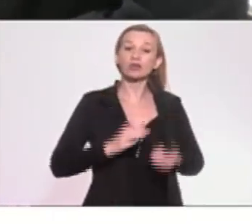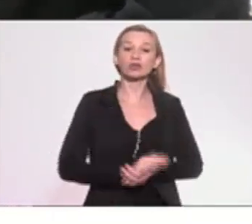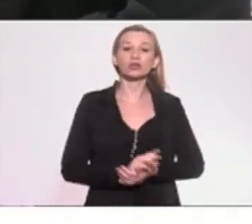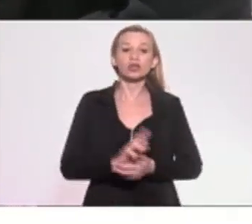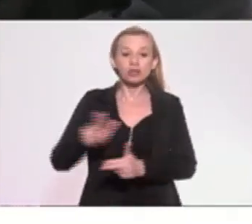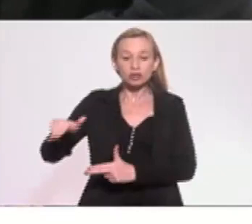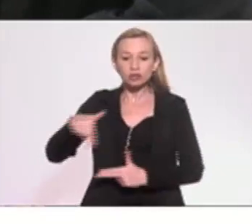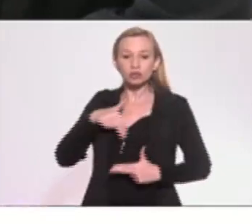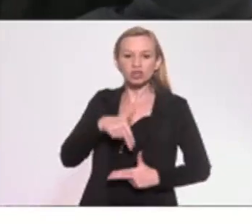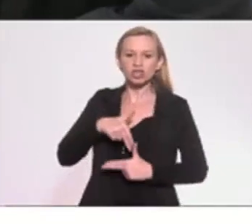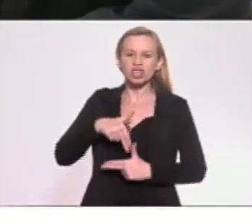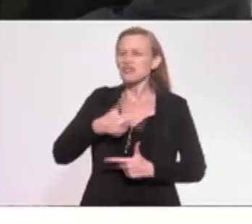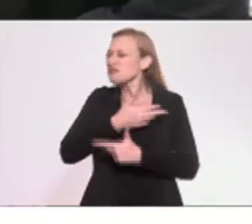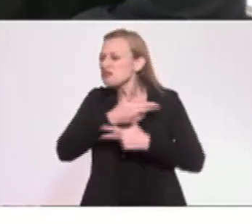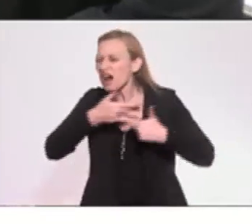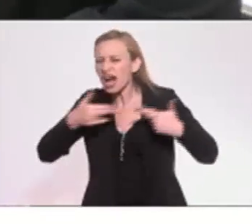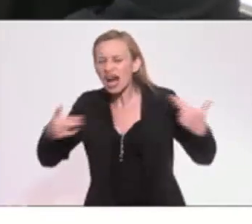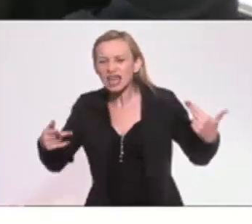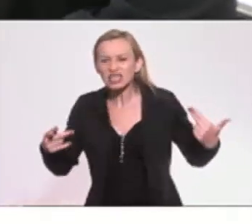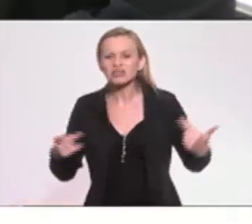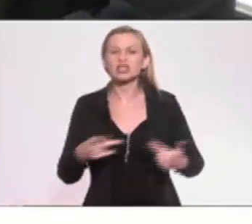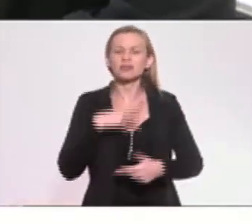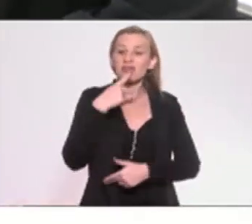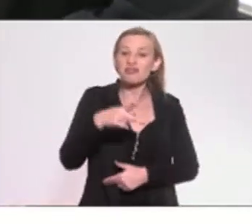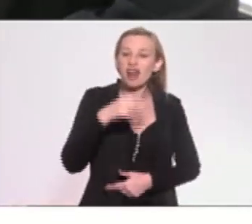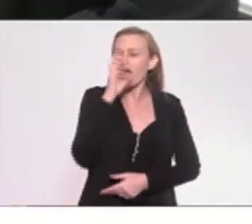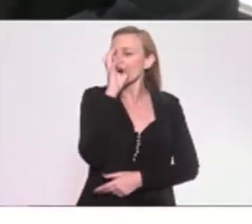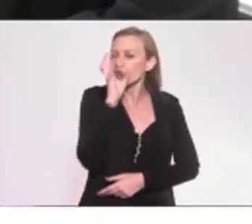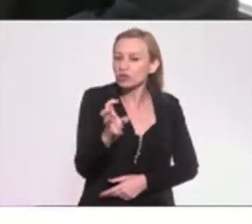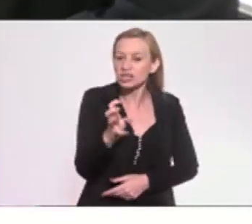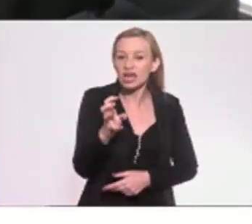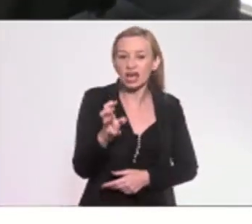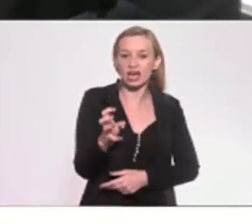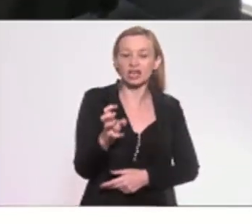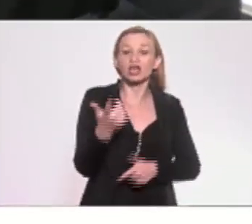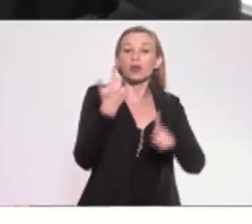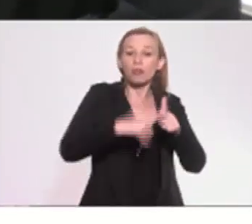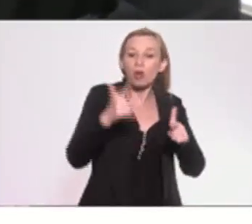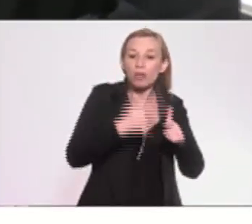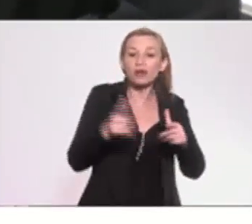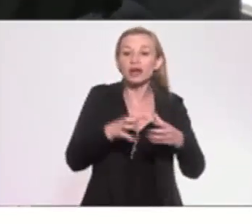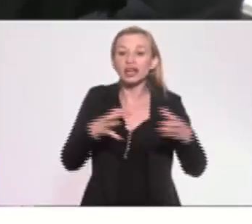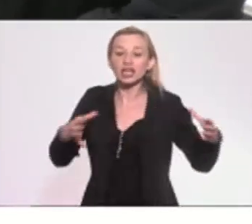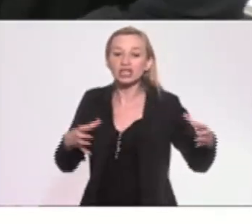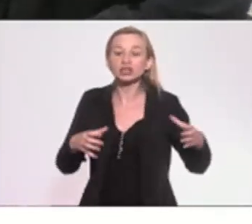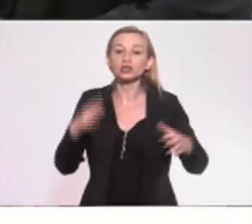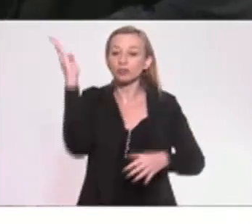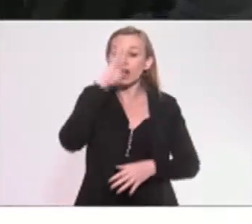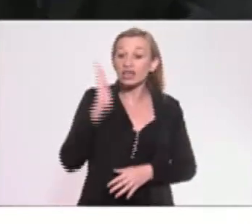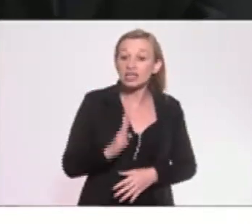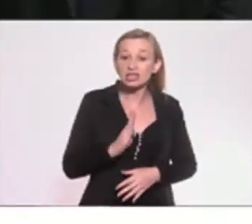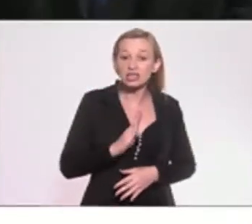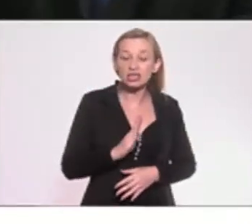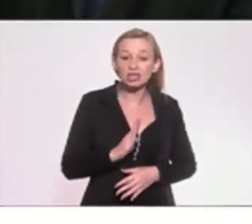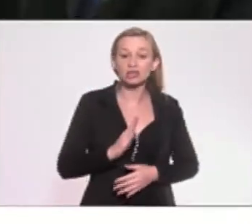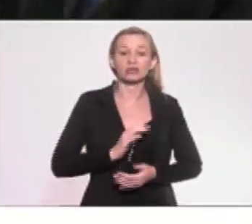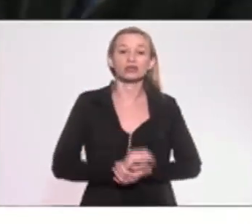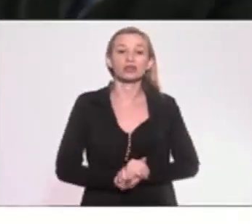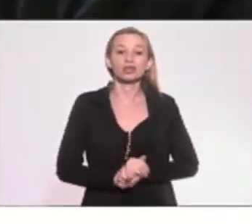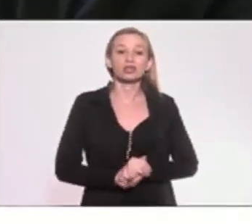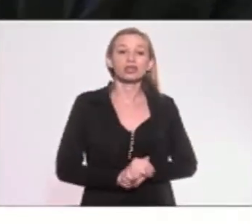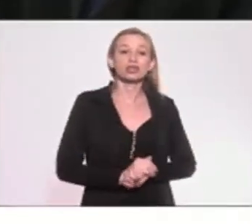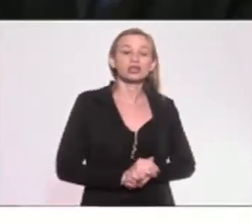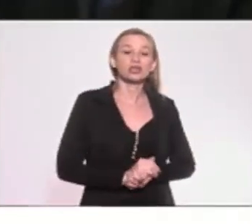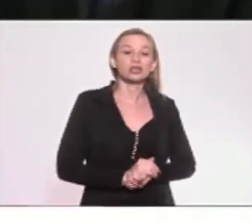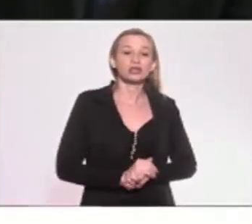a esta tribuna inúmeras vezes para denunciar um dos maiores problemas do Brasil contemporâneo, que é o desmonte de